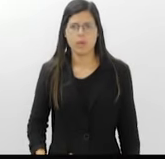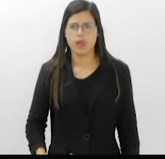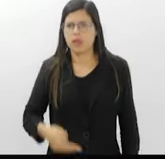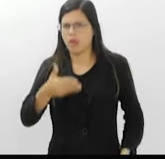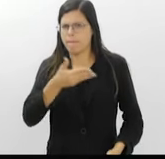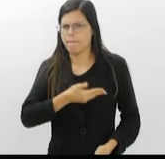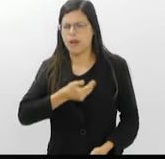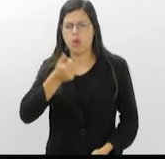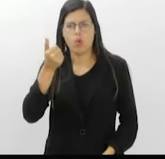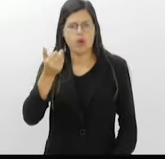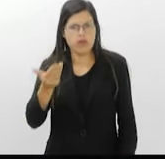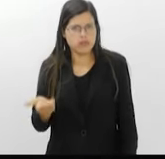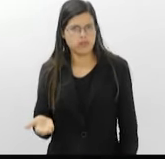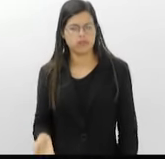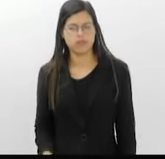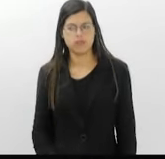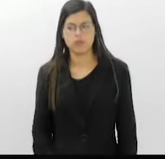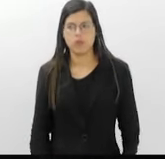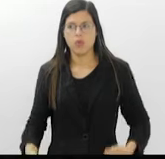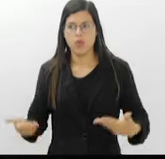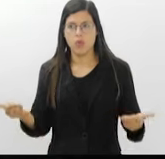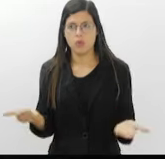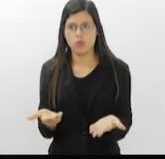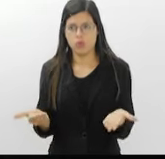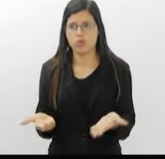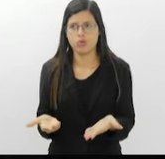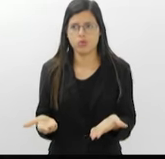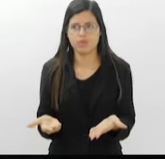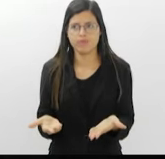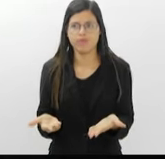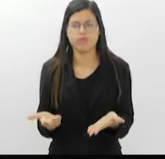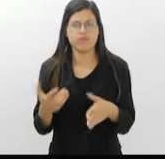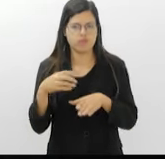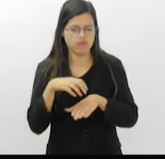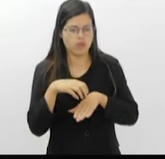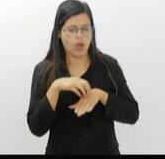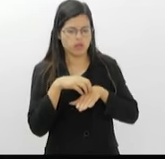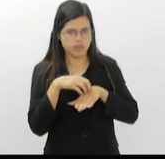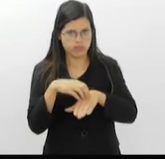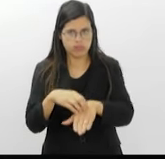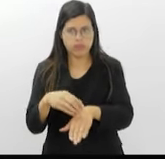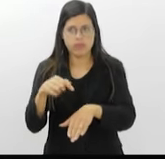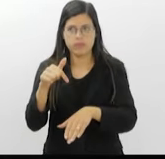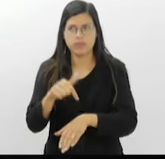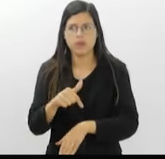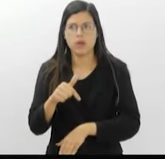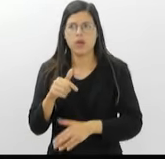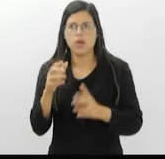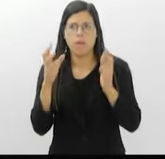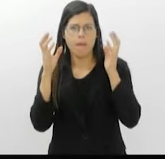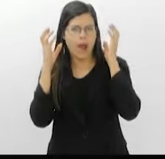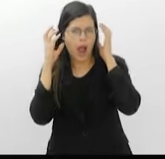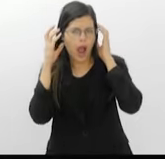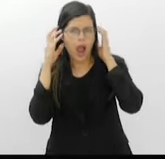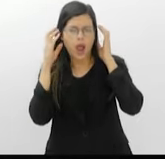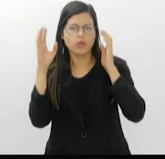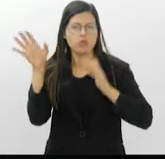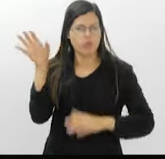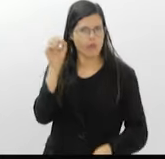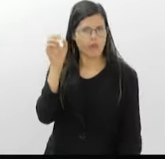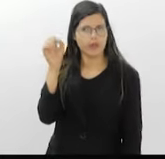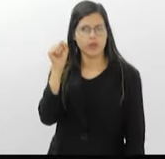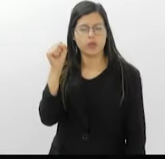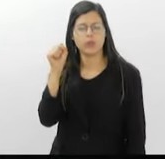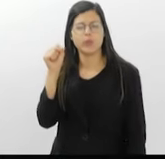melhor. E hoje, quando eu vinha para cá, ouvi numa rádio, na rádio do carro,